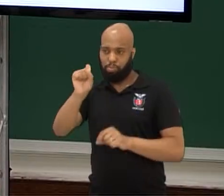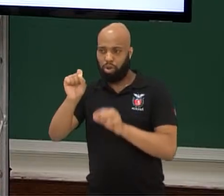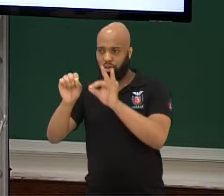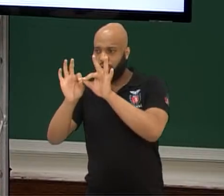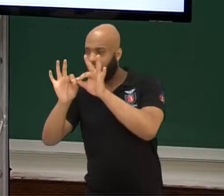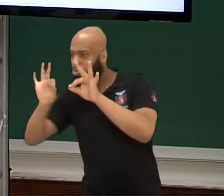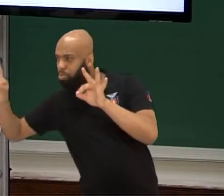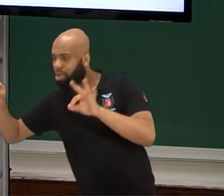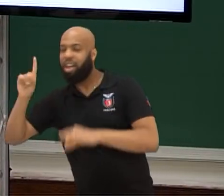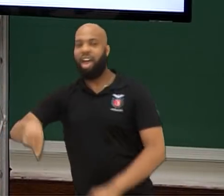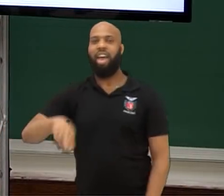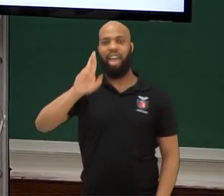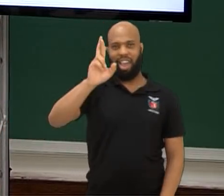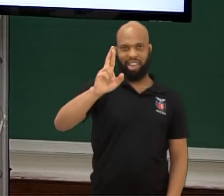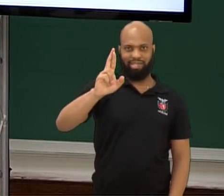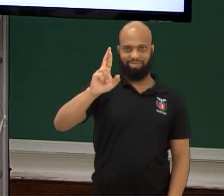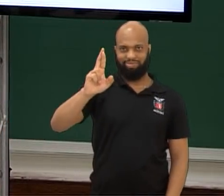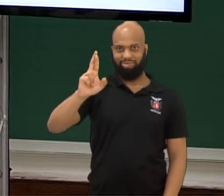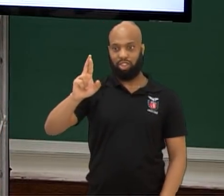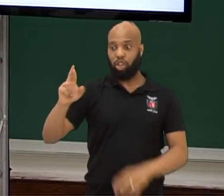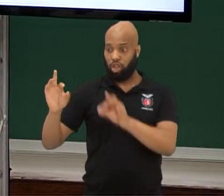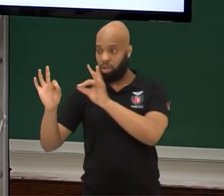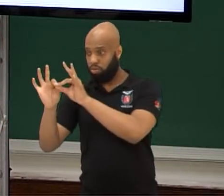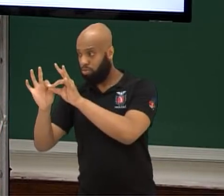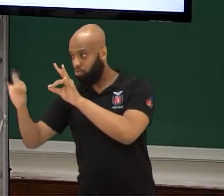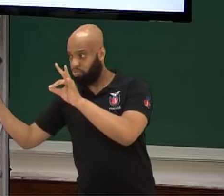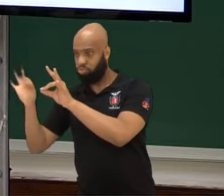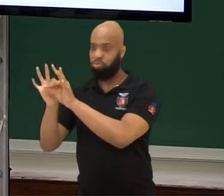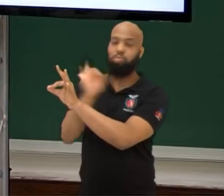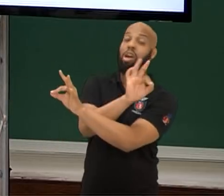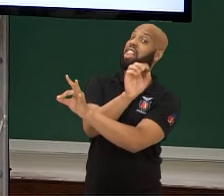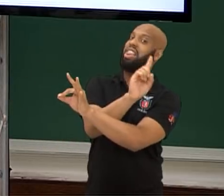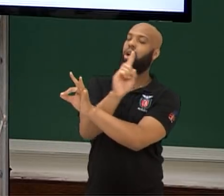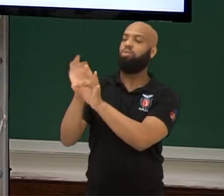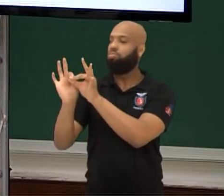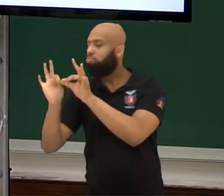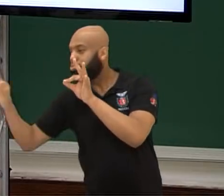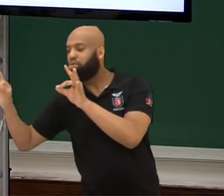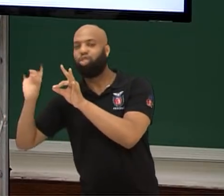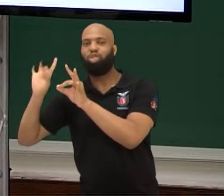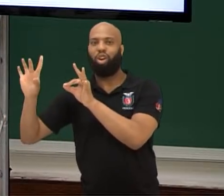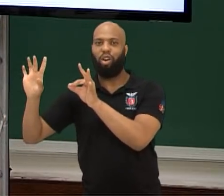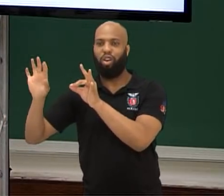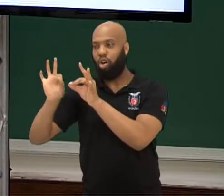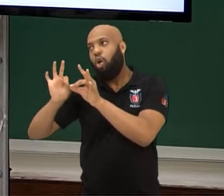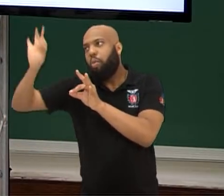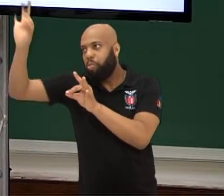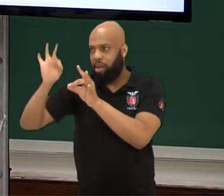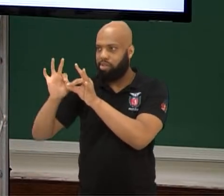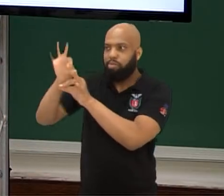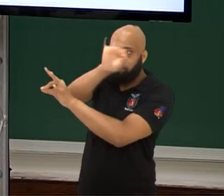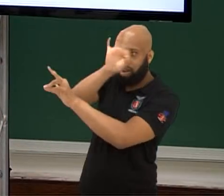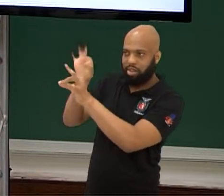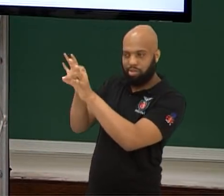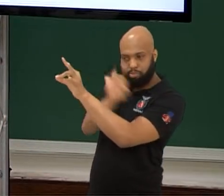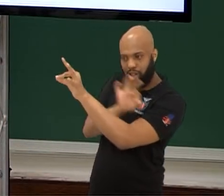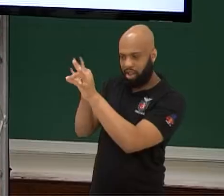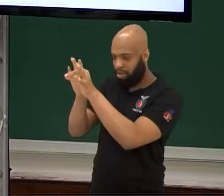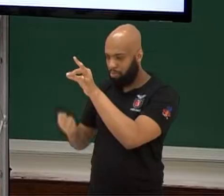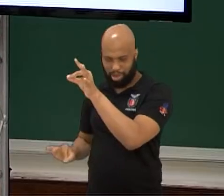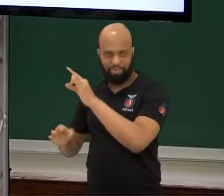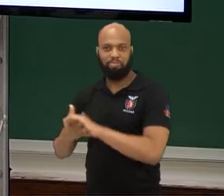até a extremidade. Independente de onde eu traçar essa reta, a distância será sempre